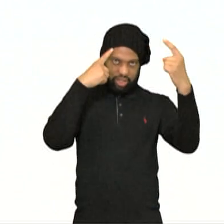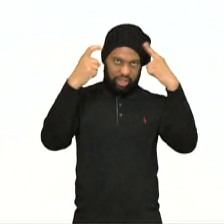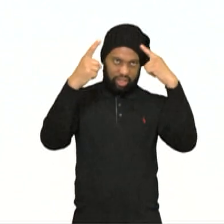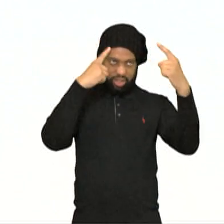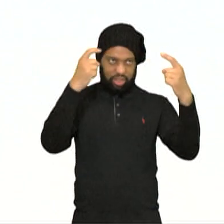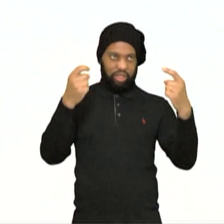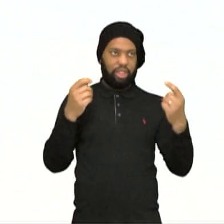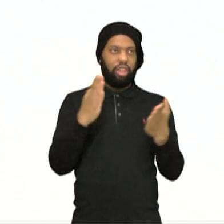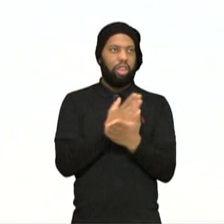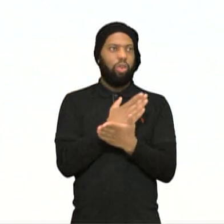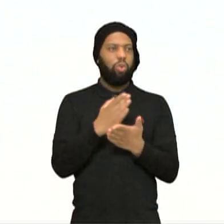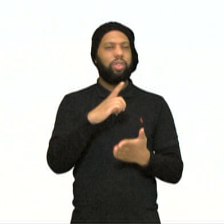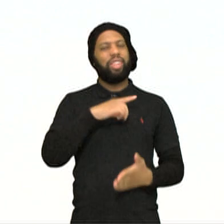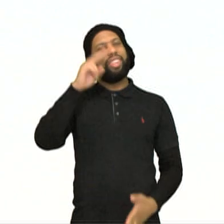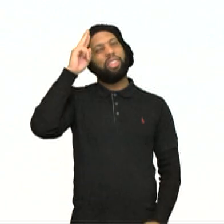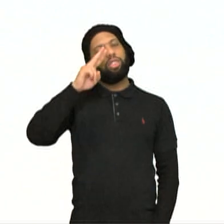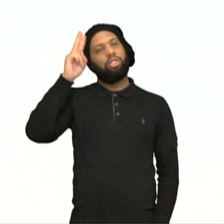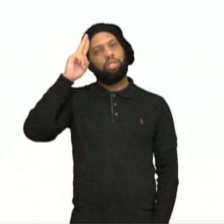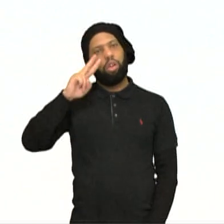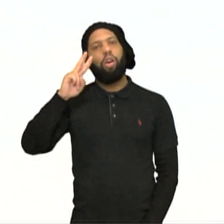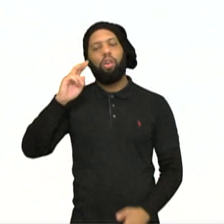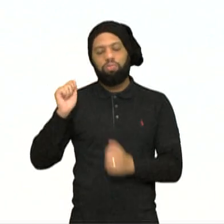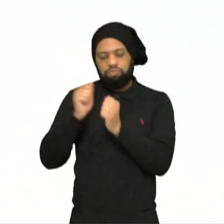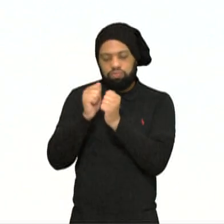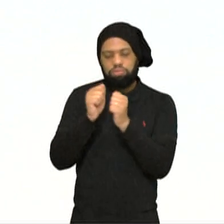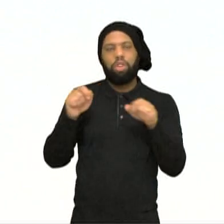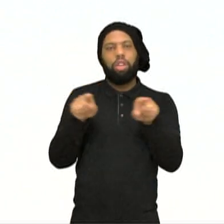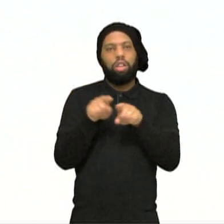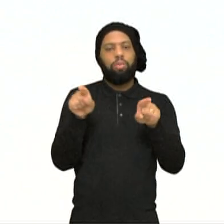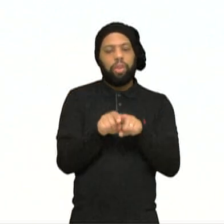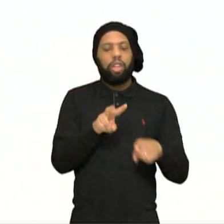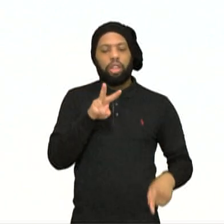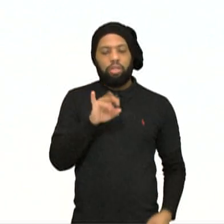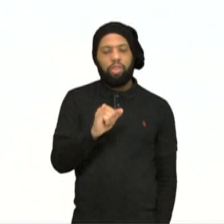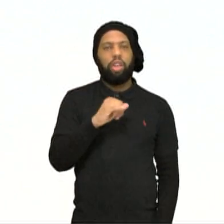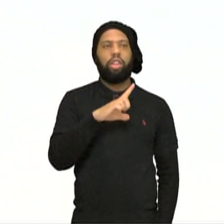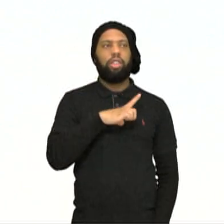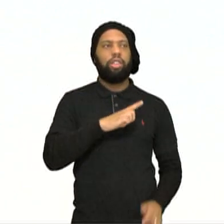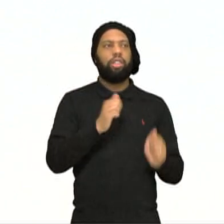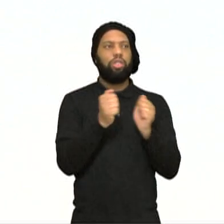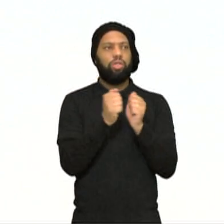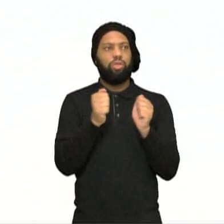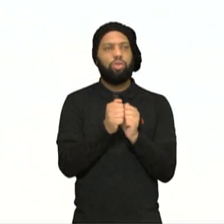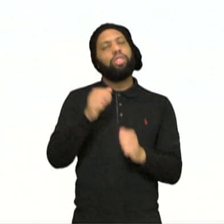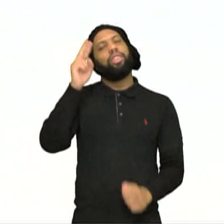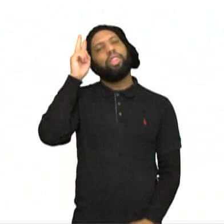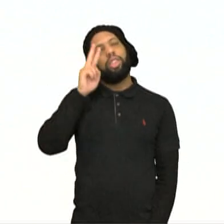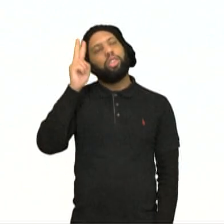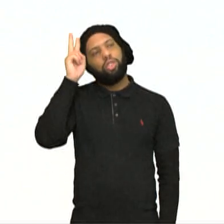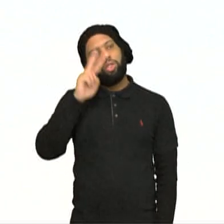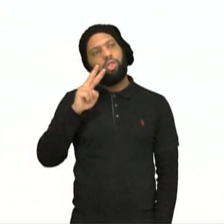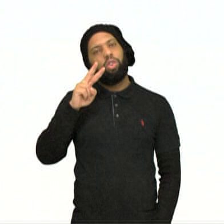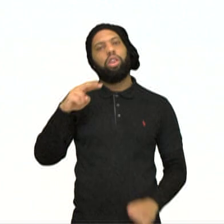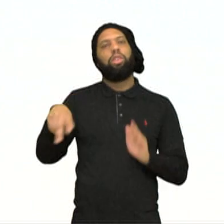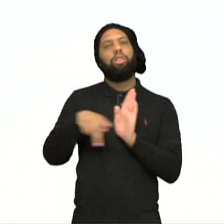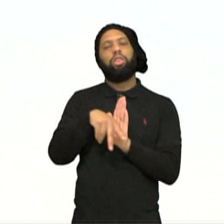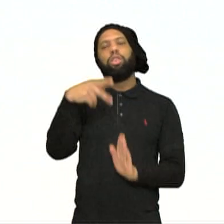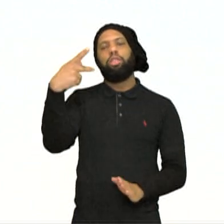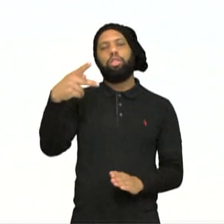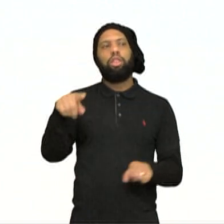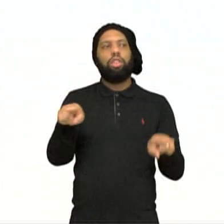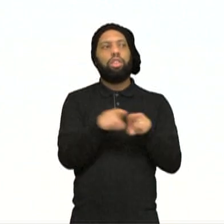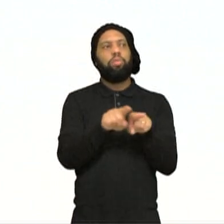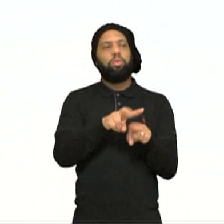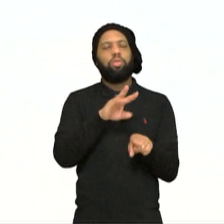fantásticos, carregados de histórias, né? Então, são seres que vão fazer parte aí, né, da história deles, que eles vão brincar com